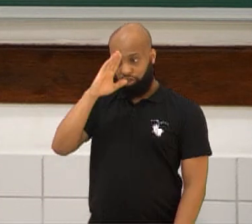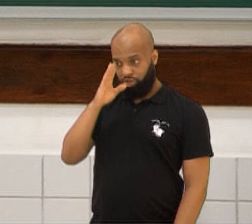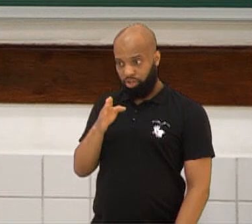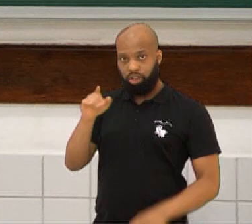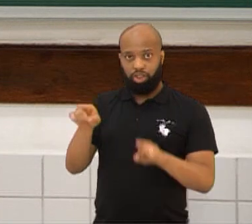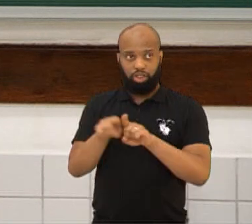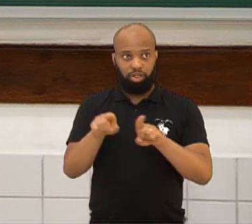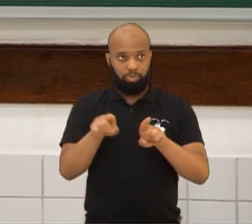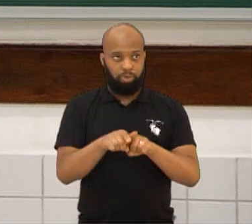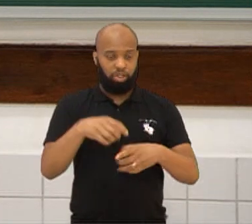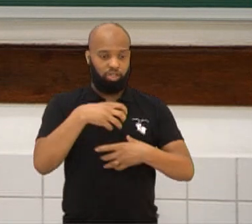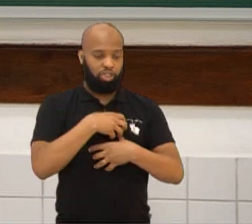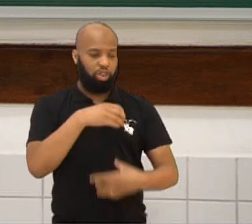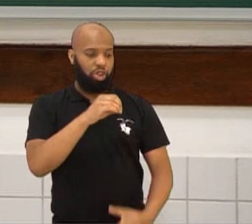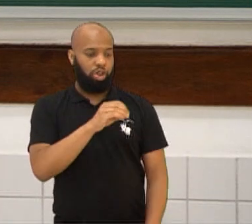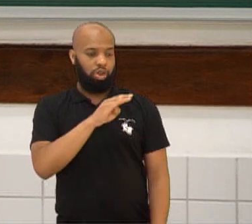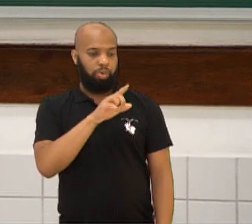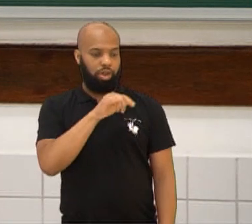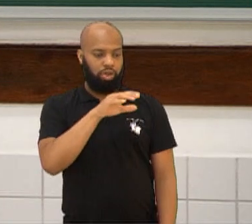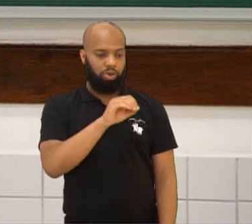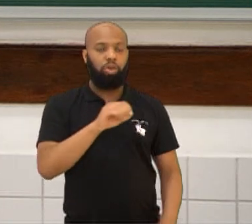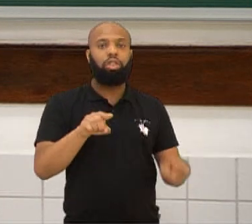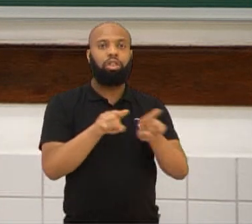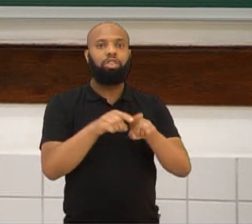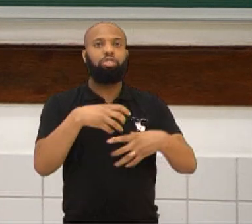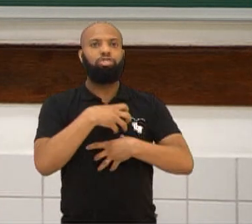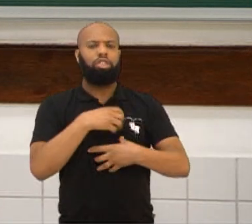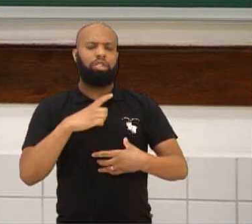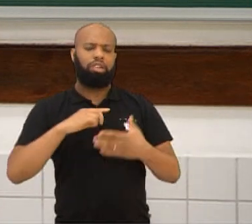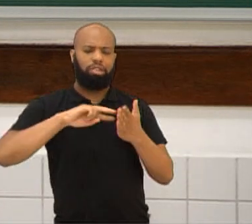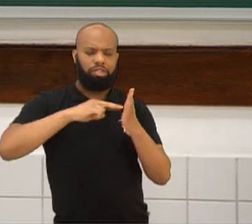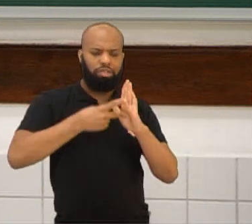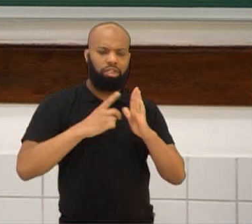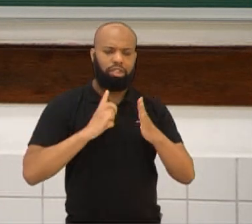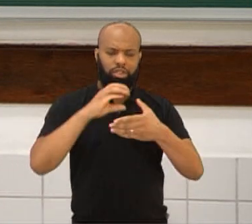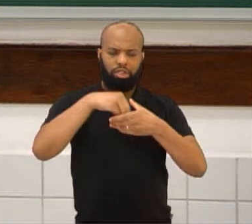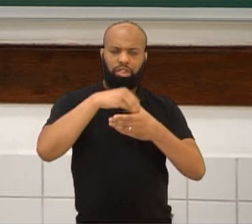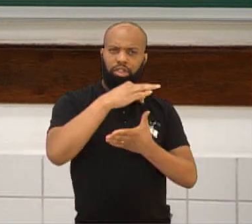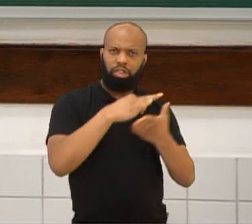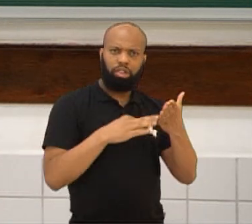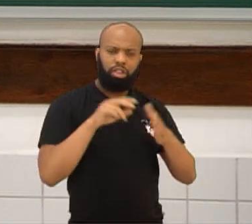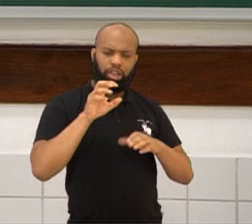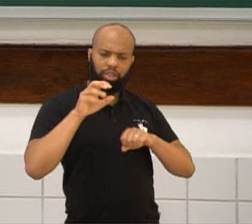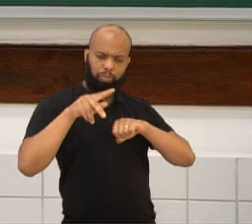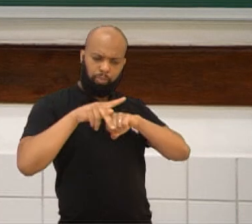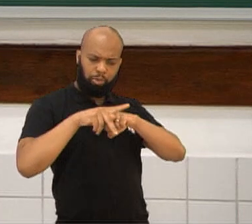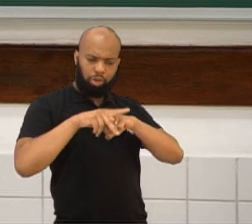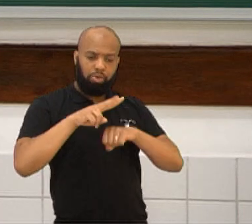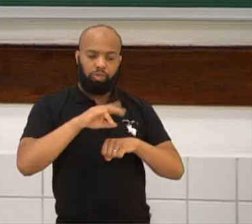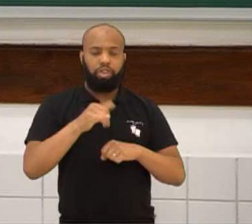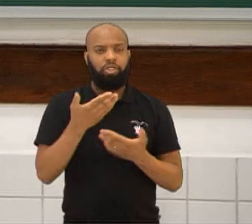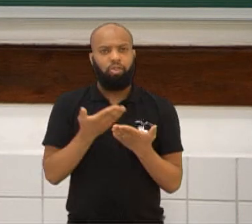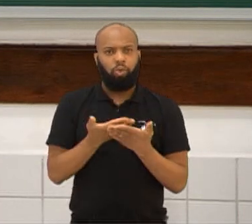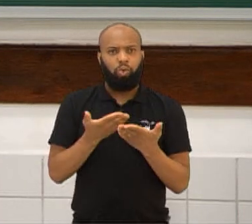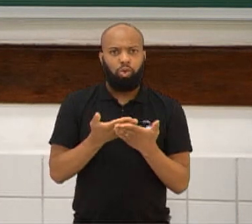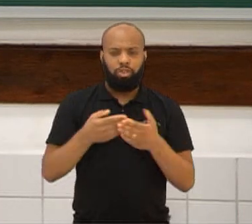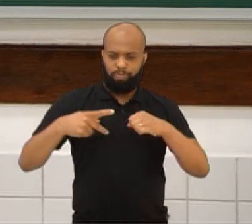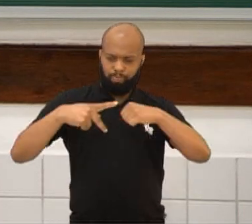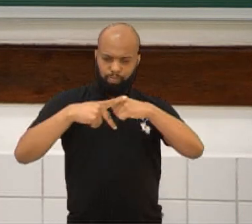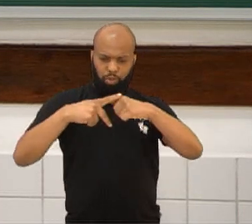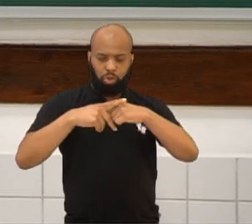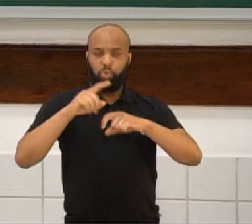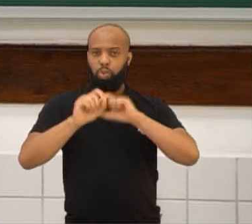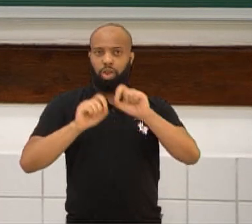caso oblíquo e sua atuação na significação do texto. Esses pronomes que nós vamos rever vai ser aí